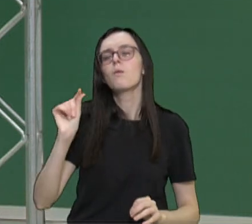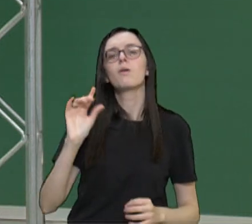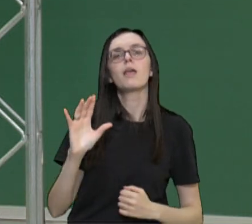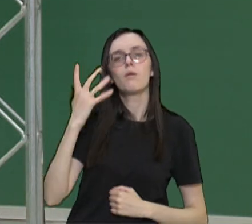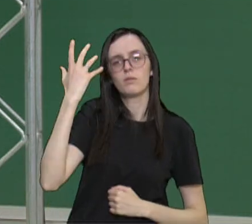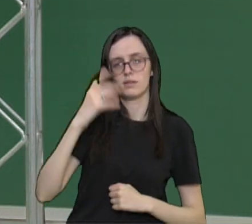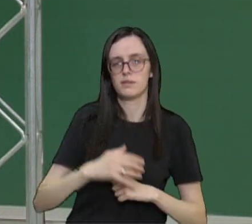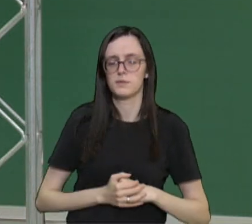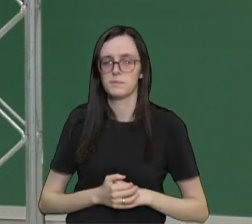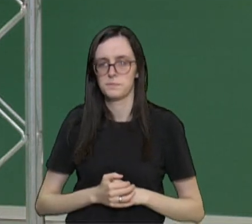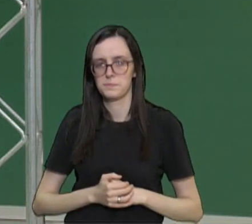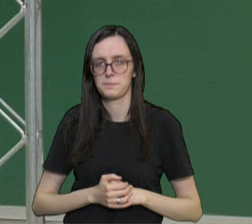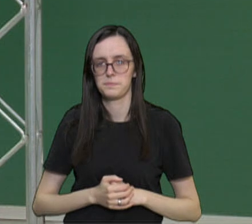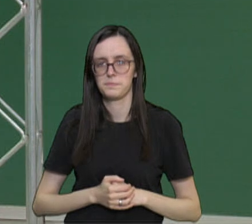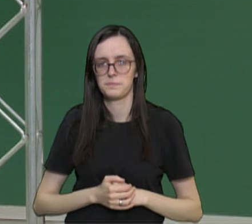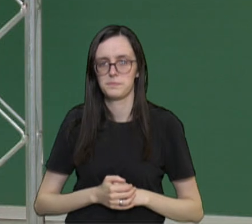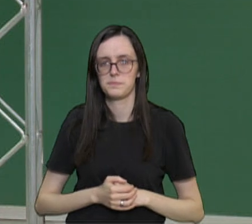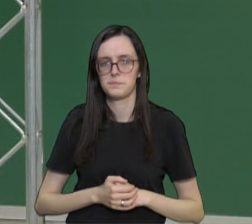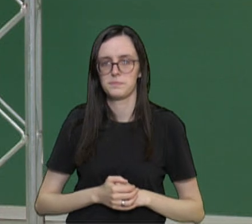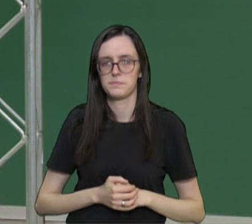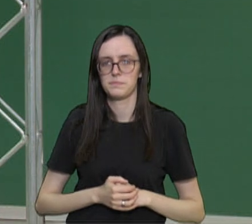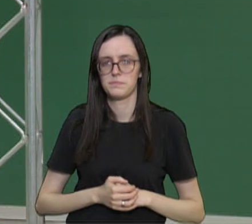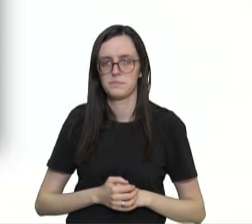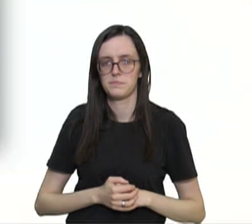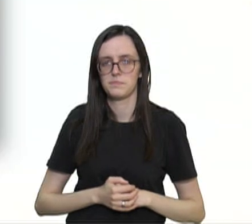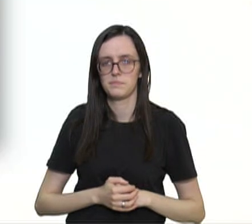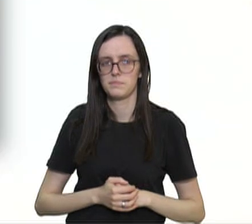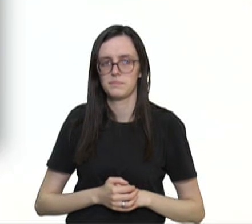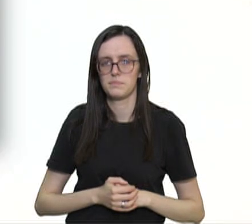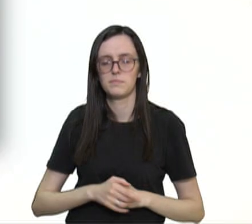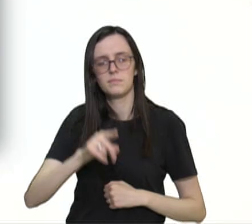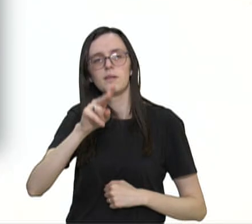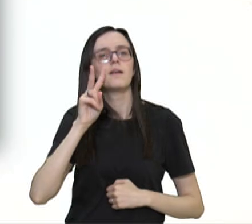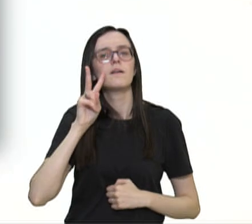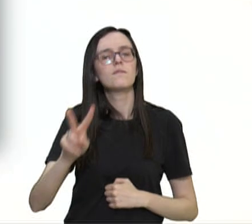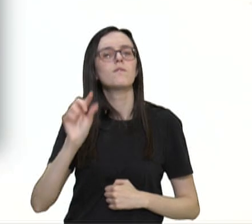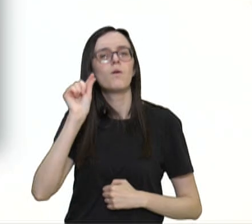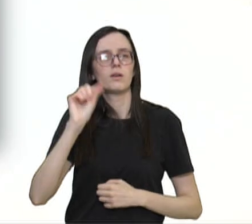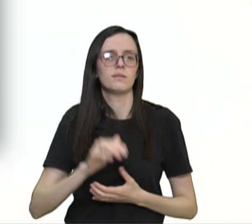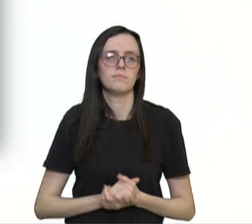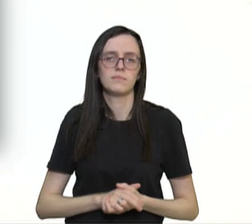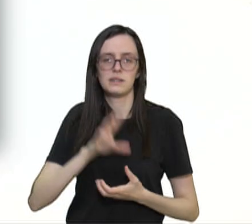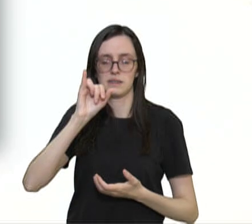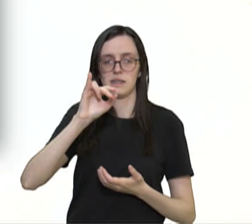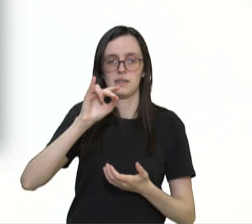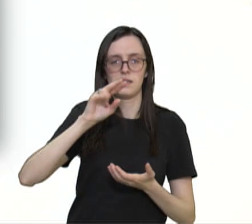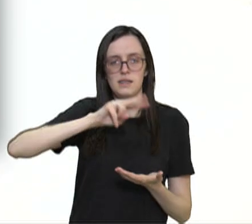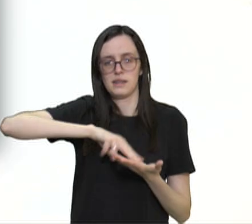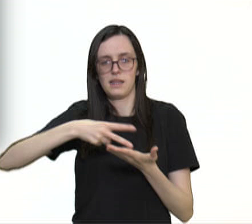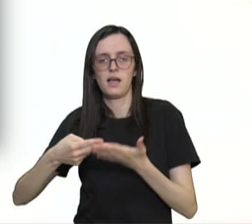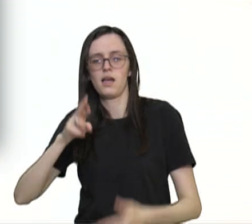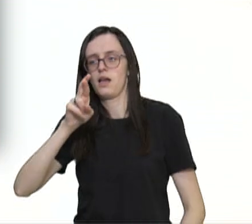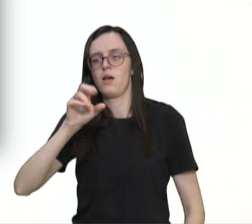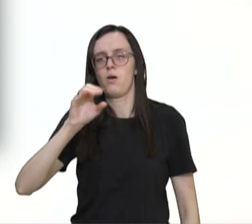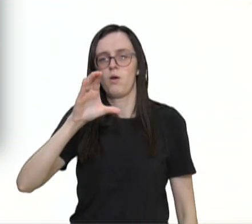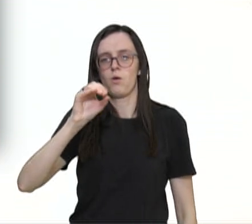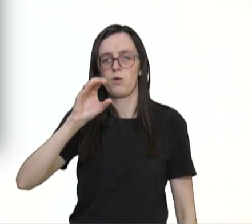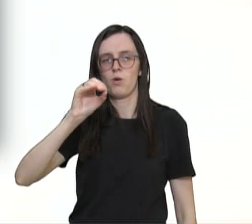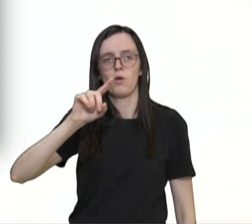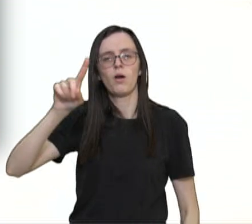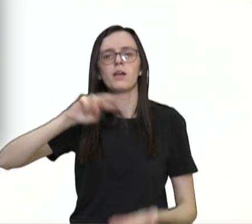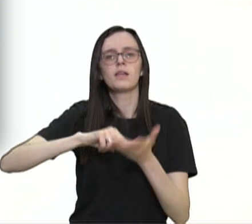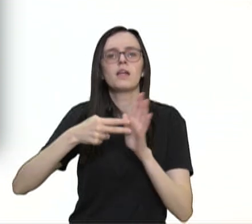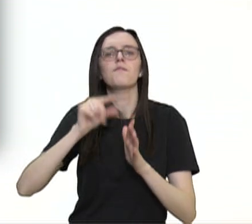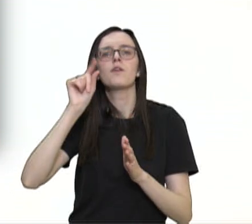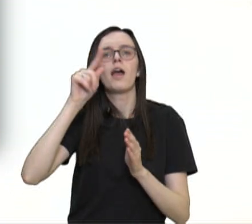acontece, tá? Então aqui, o termo, pessoal, ele traduzindo ao pé da letra, rococó vem de concha, tá? Um